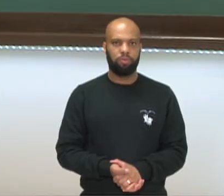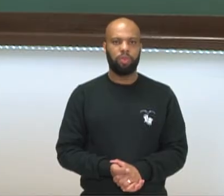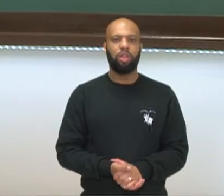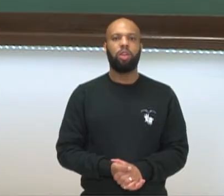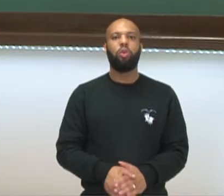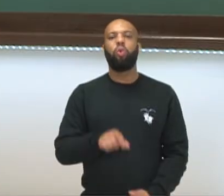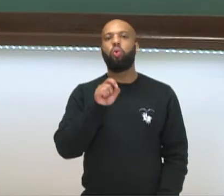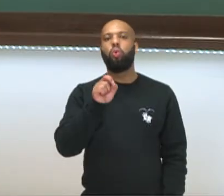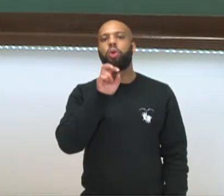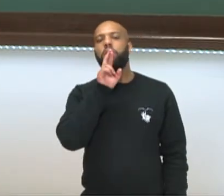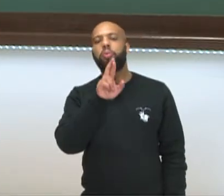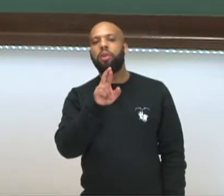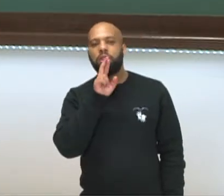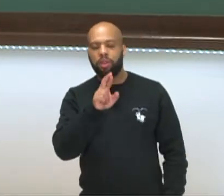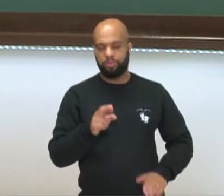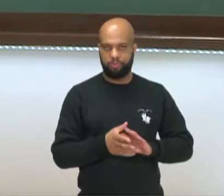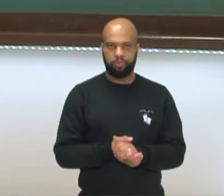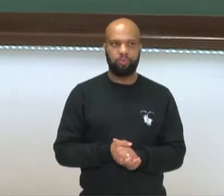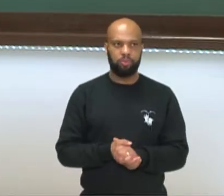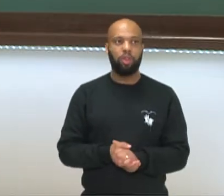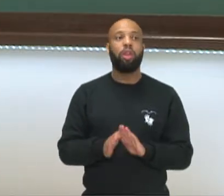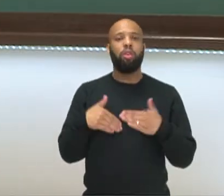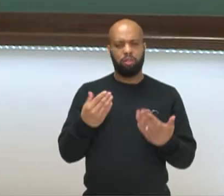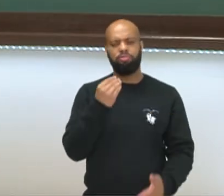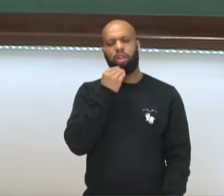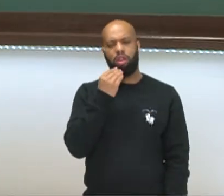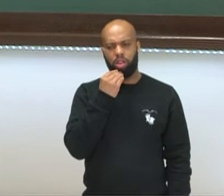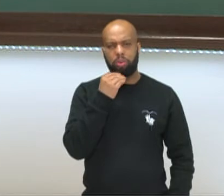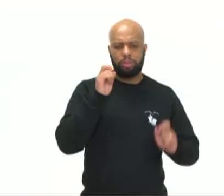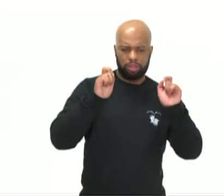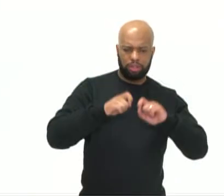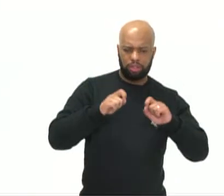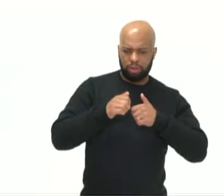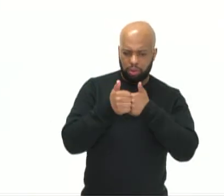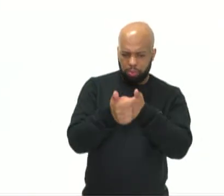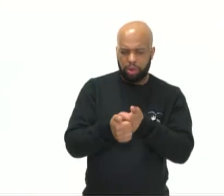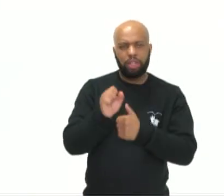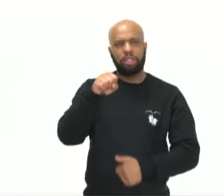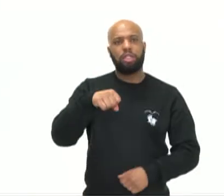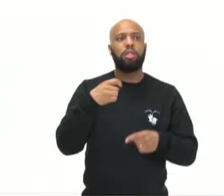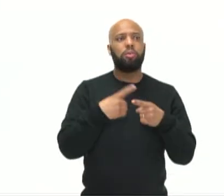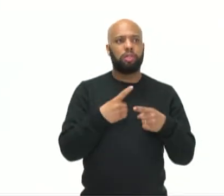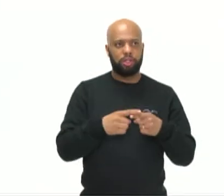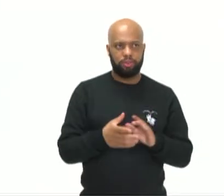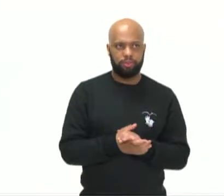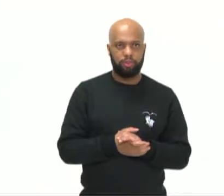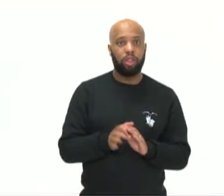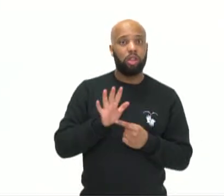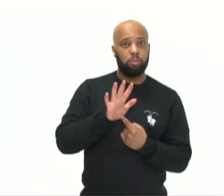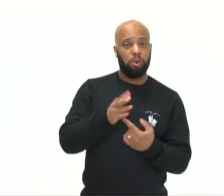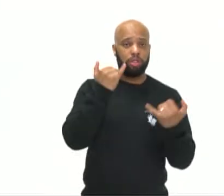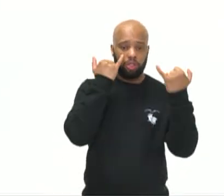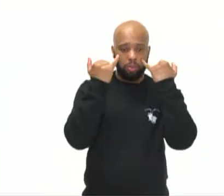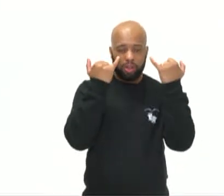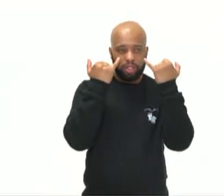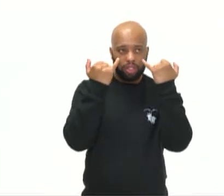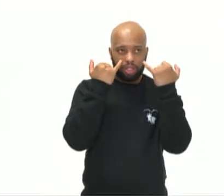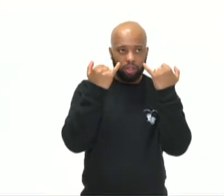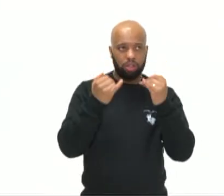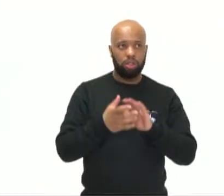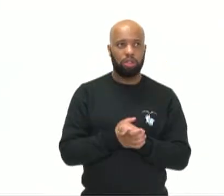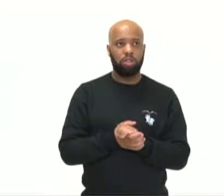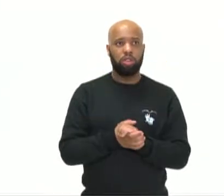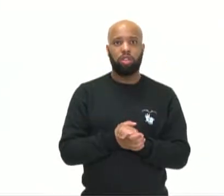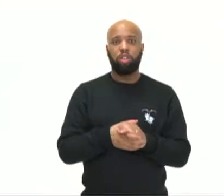E aí, o que você respondeu? Obviamente ele poderia acompanhar sim, porque apresenta informações de forma